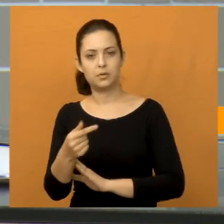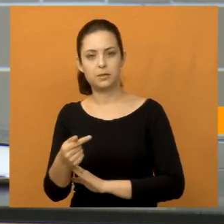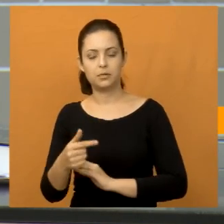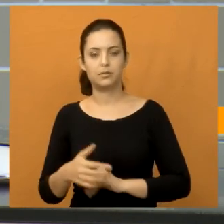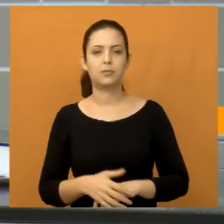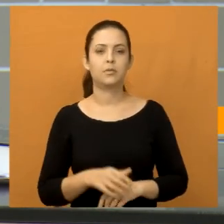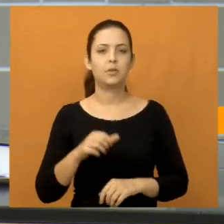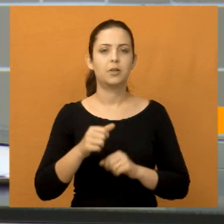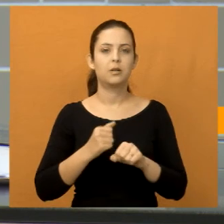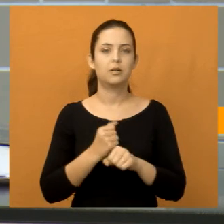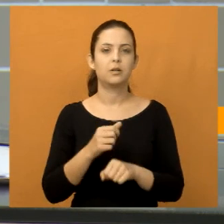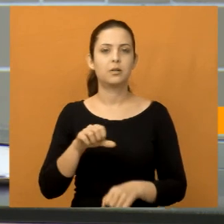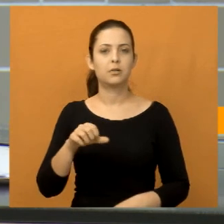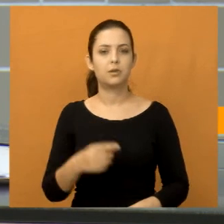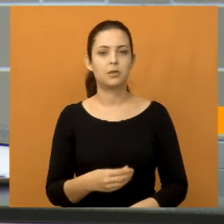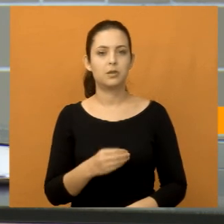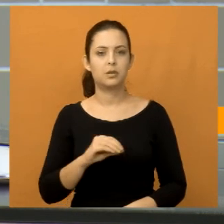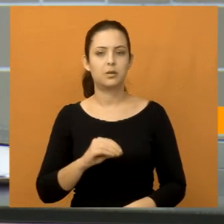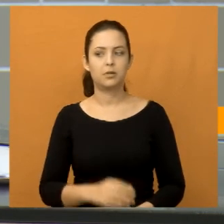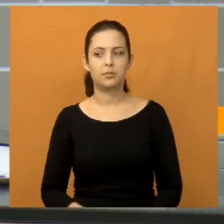8.137, de 90.